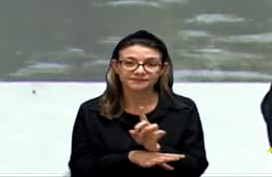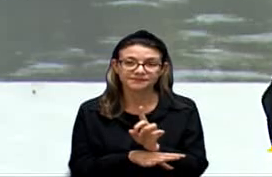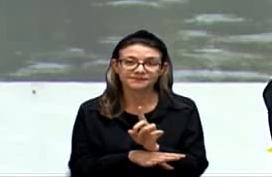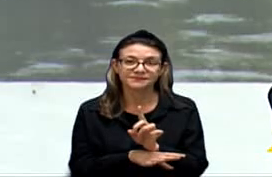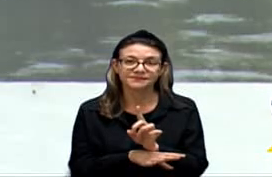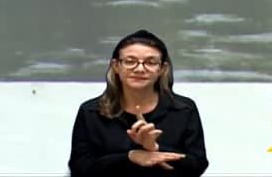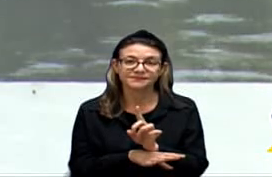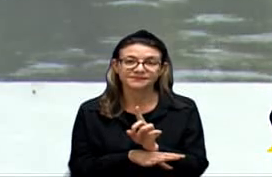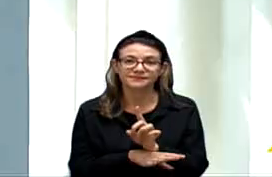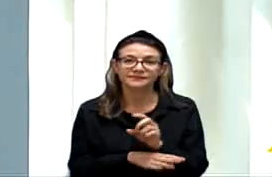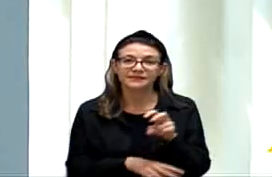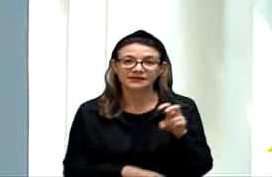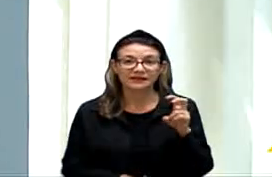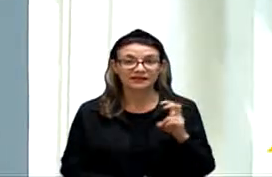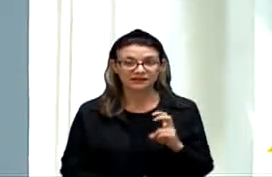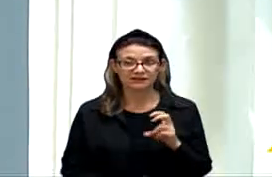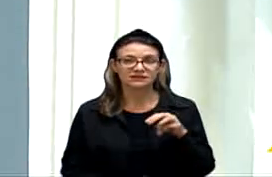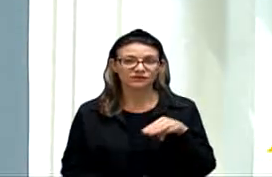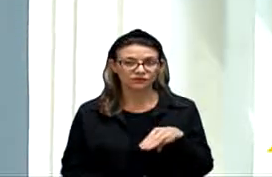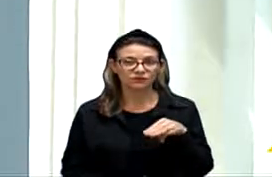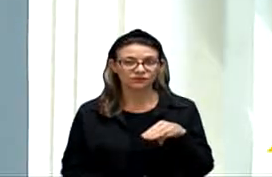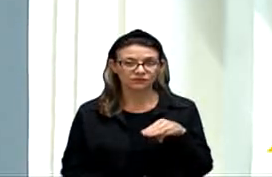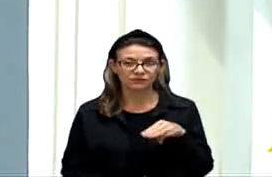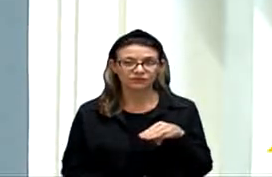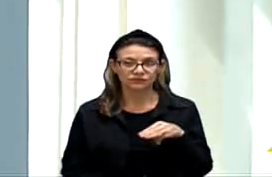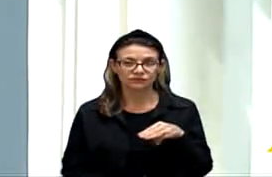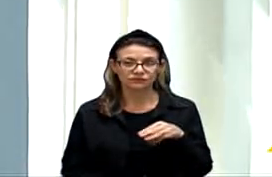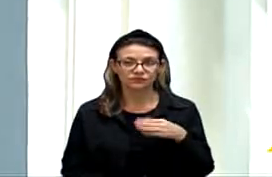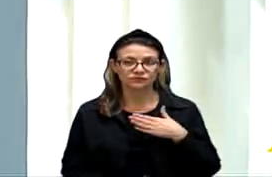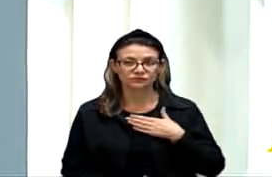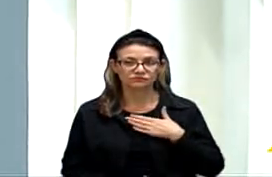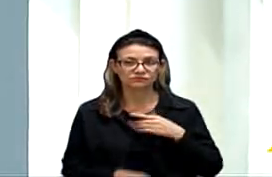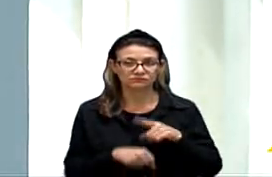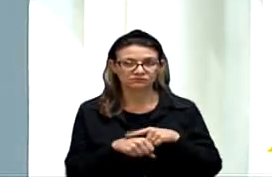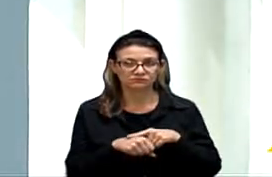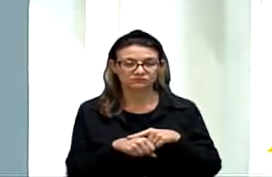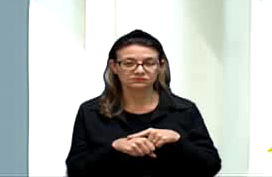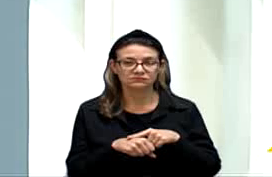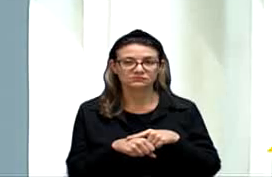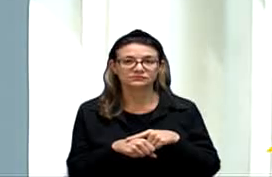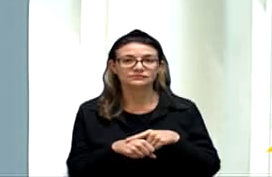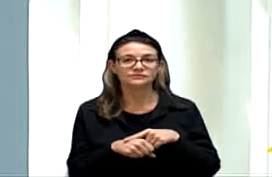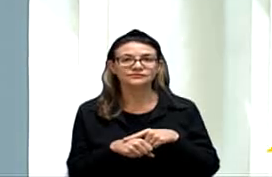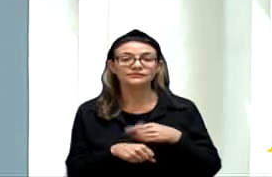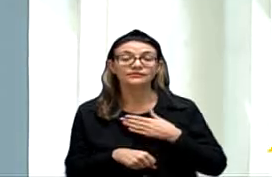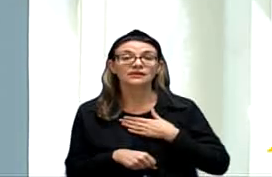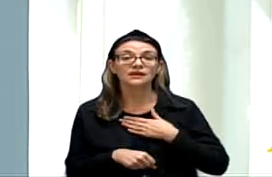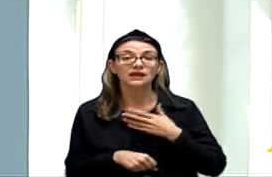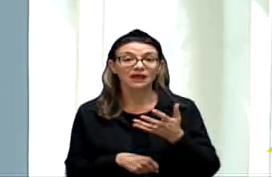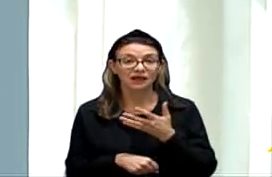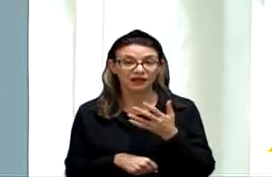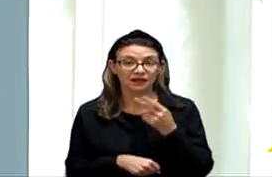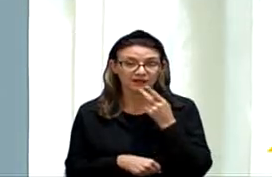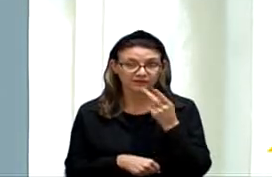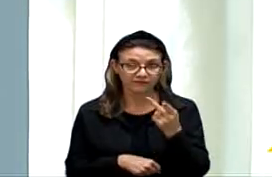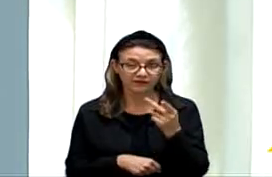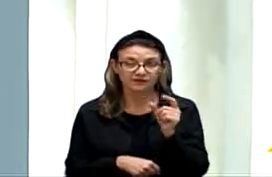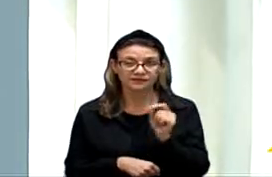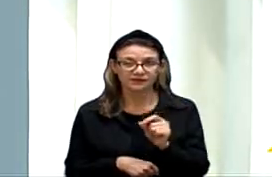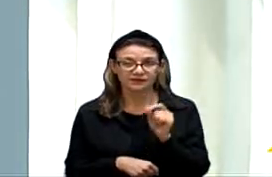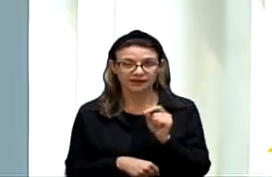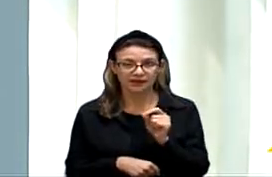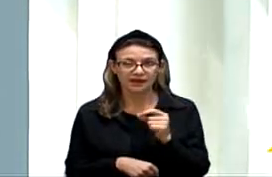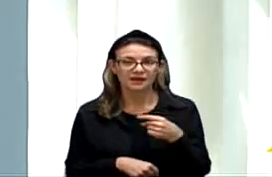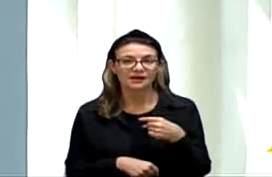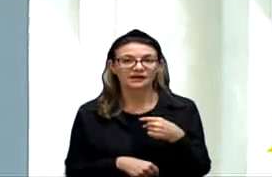dou eu 5 minutos do meu tempo eu cedo ao Senhor Mas gostaria de falar Eh tenho fiscalizado Vereador